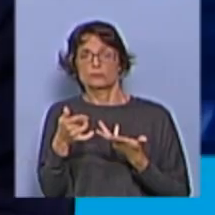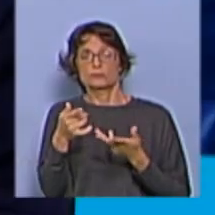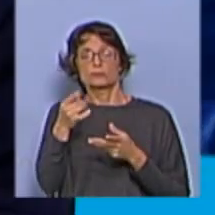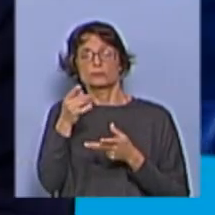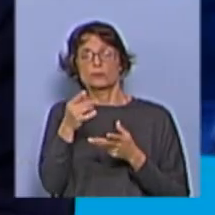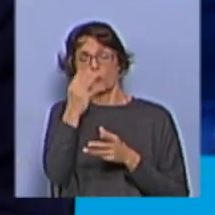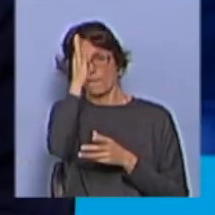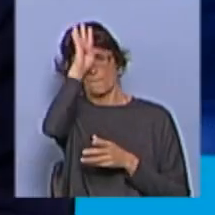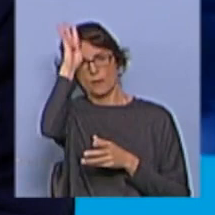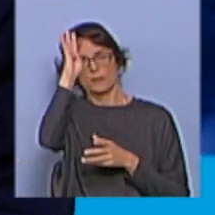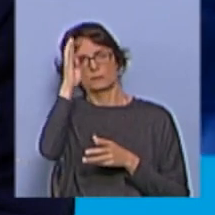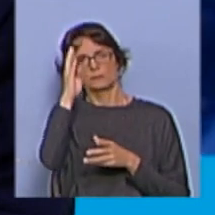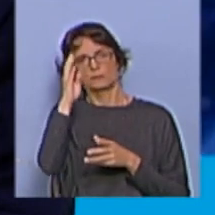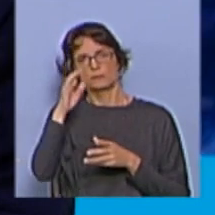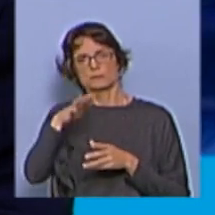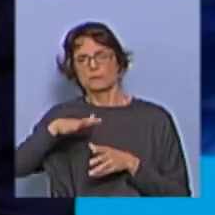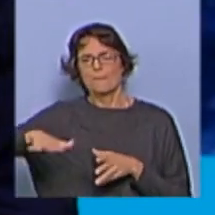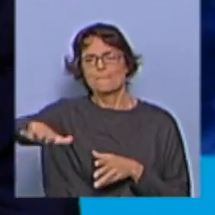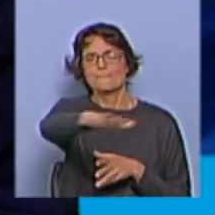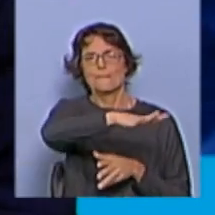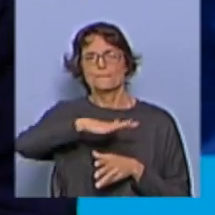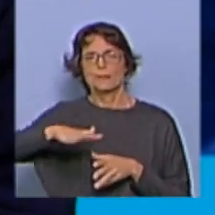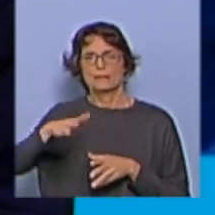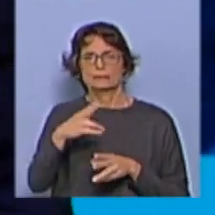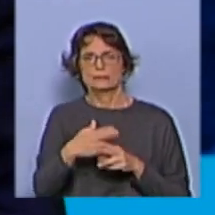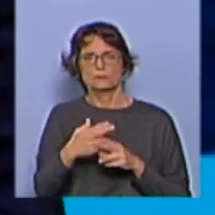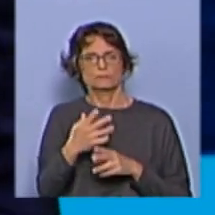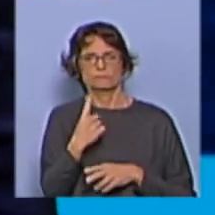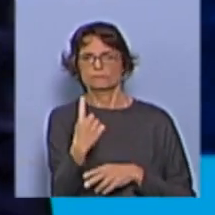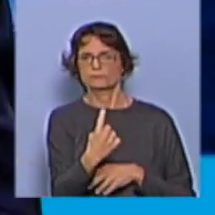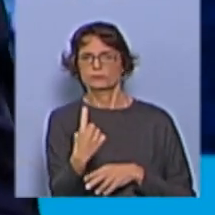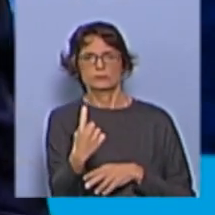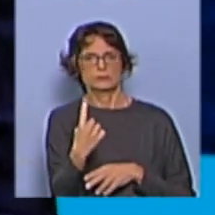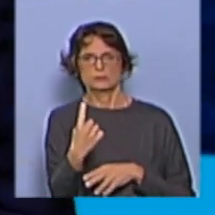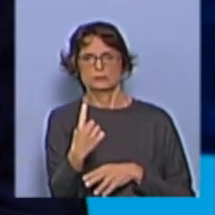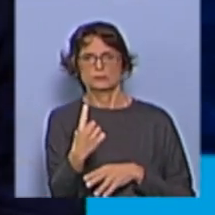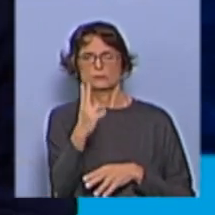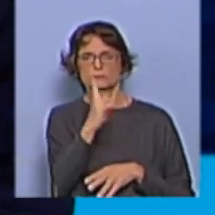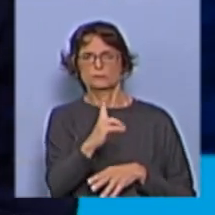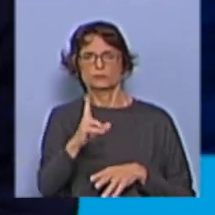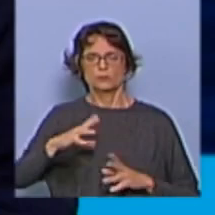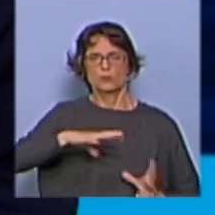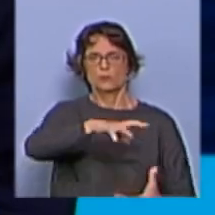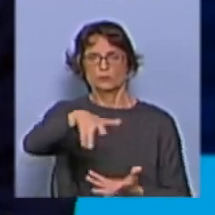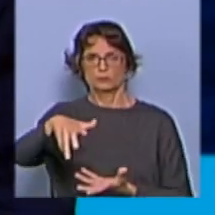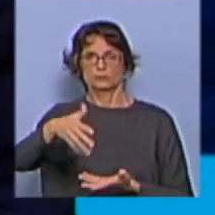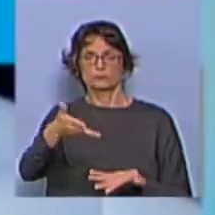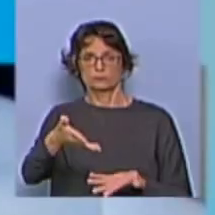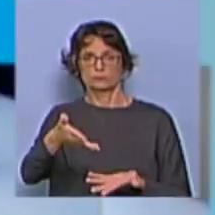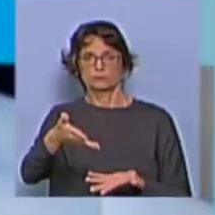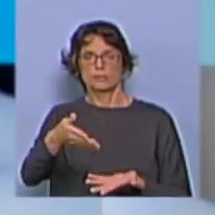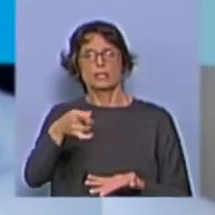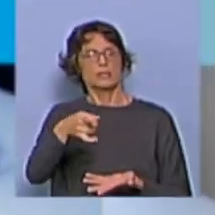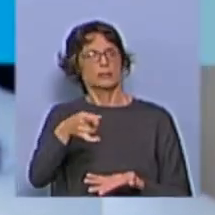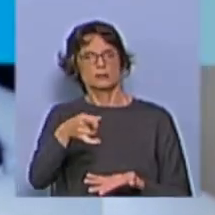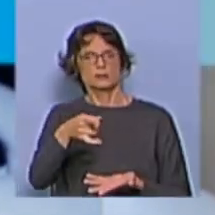et Orbi. Foi um acontecimento, eu diria, transcendente. Nem parecia televisão, se me desculpa aqui que estamos. Parecia, era a história a